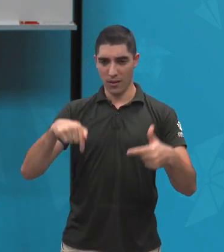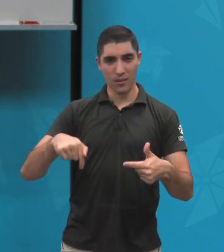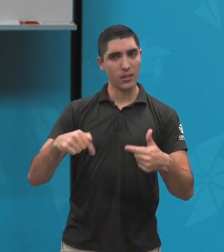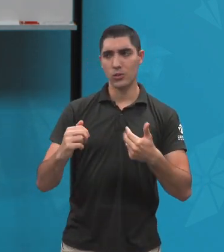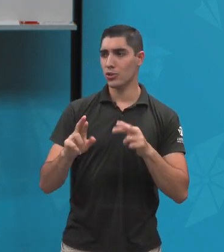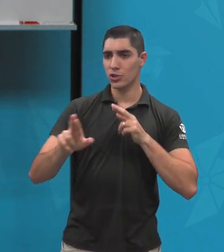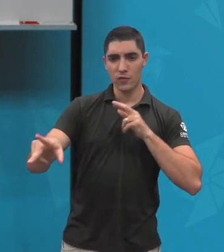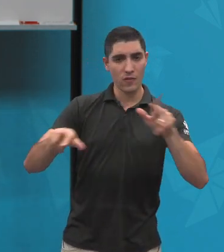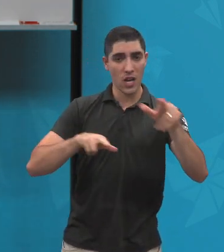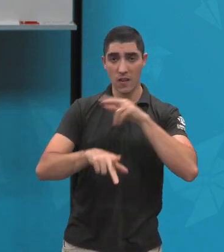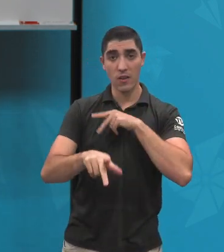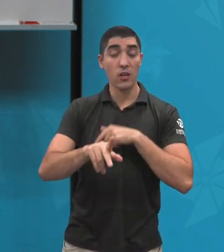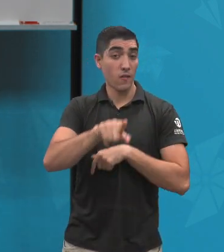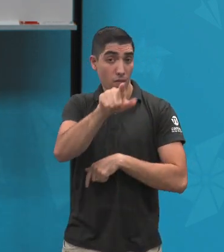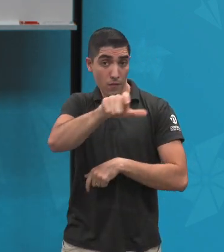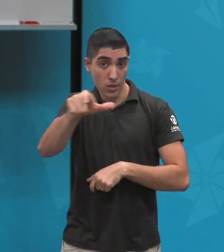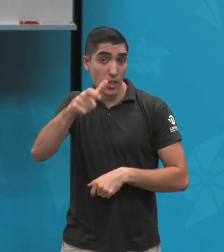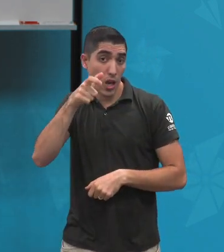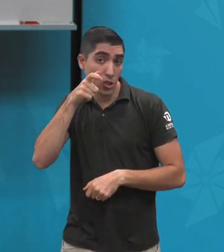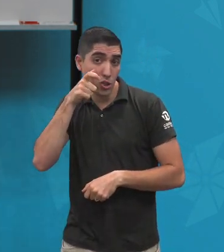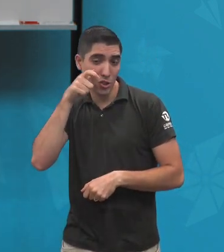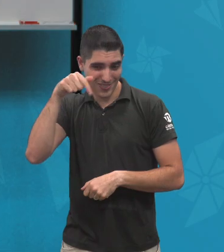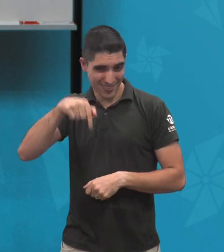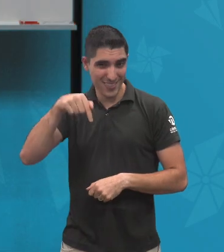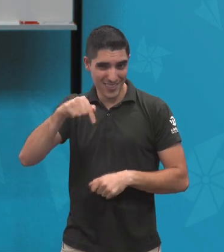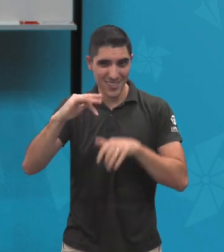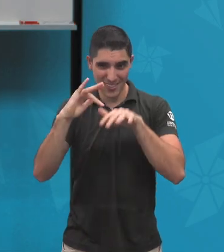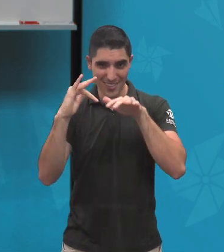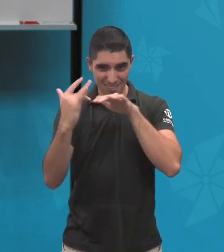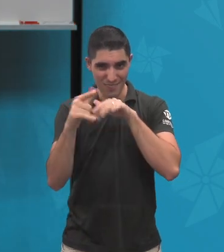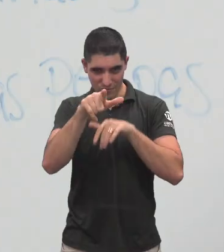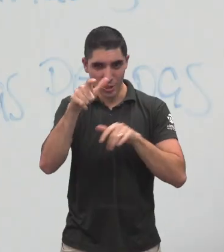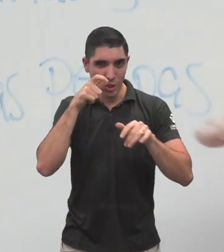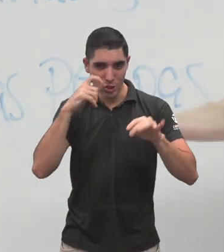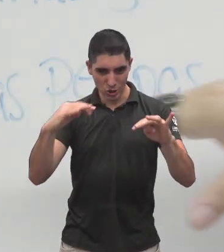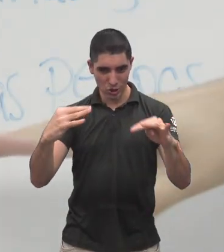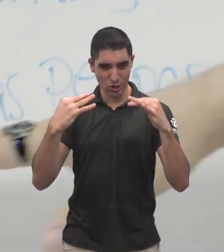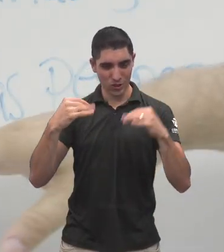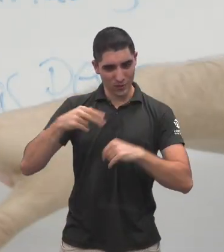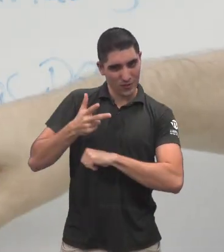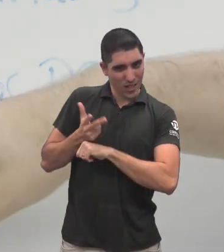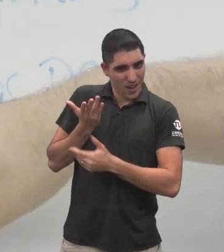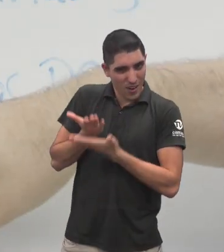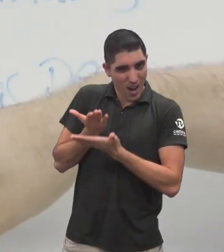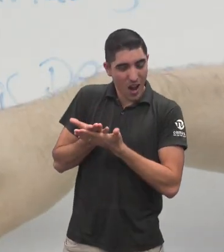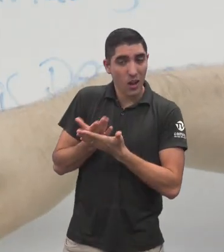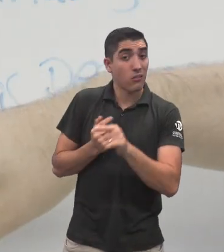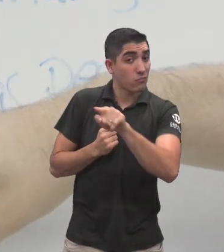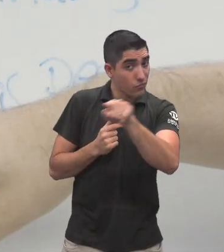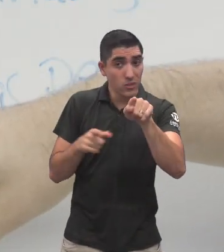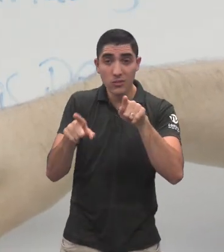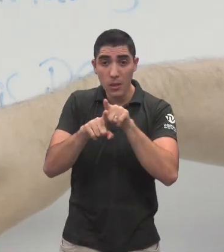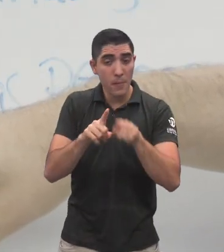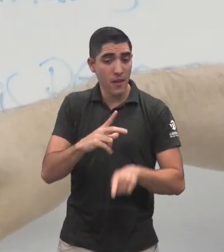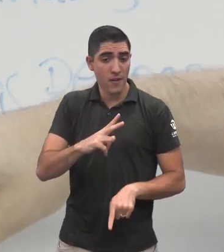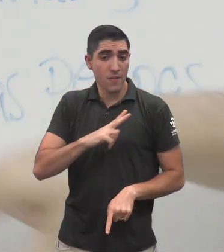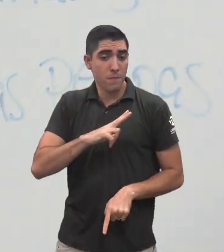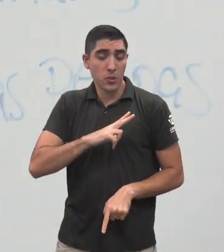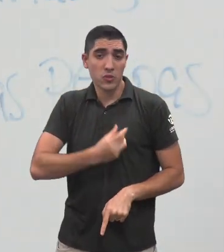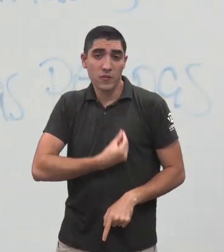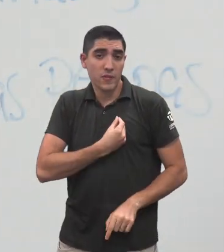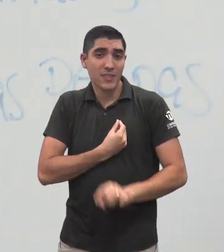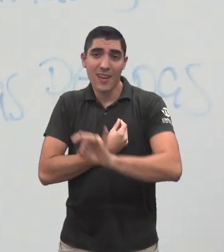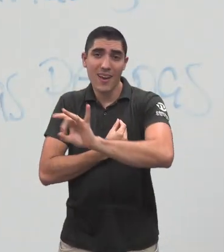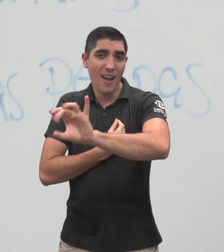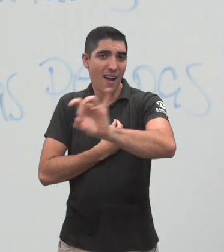vocês que está assistindo a esse vídeo possui também as suas próprias singularidades,